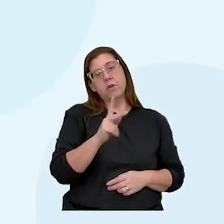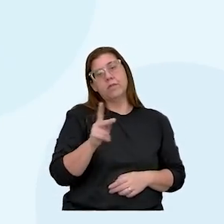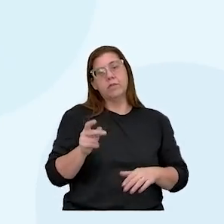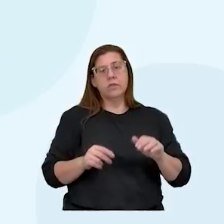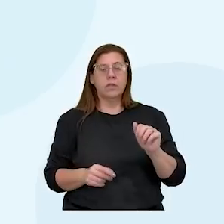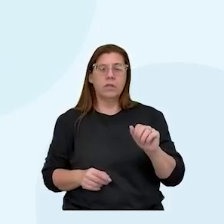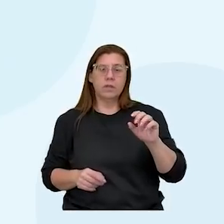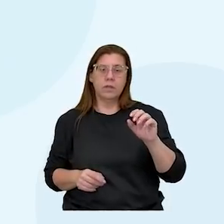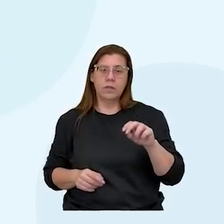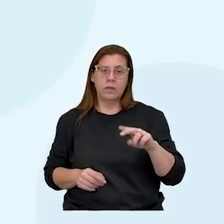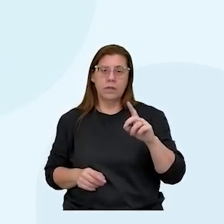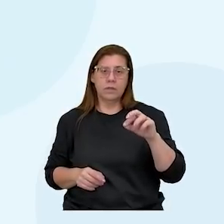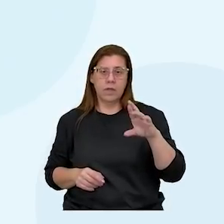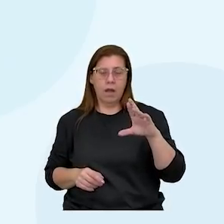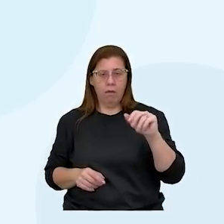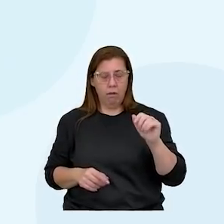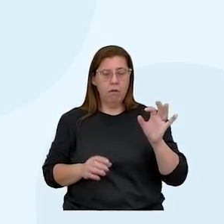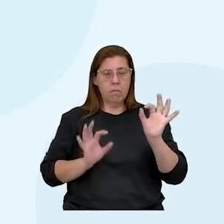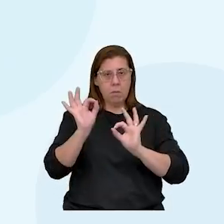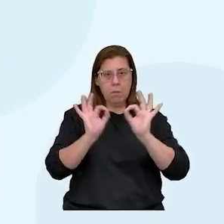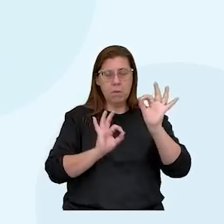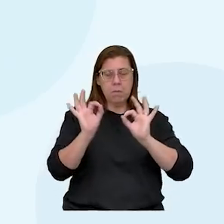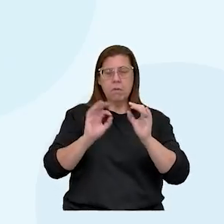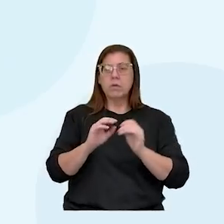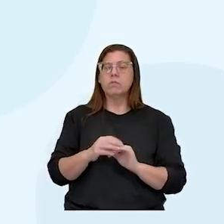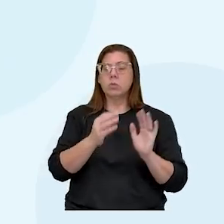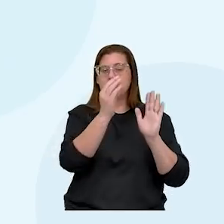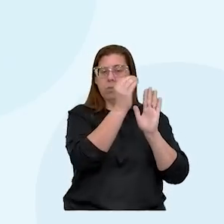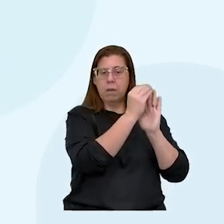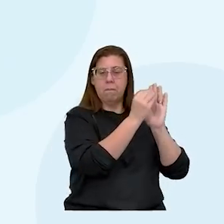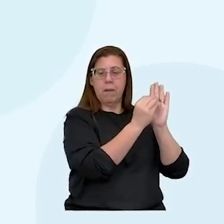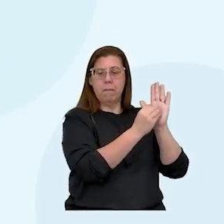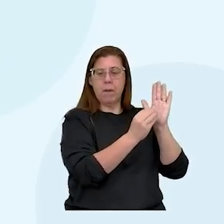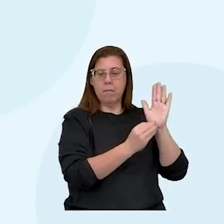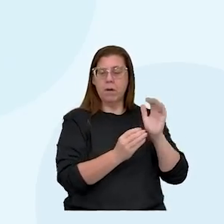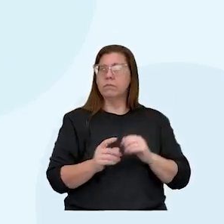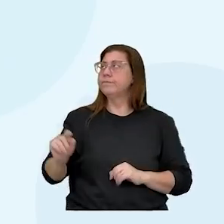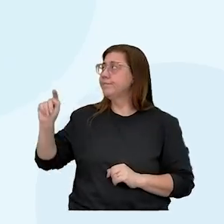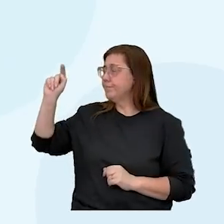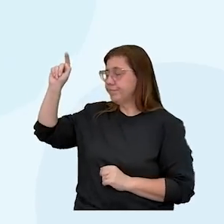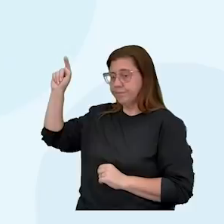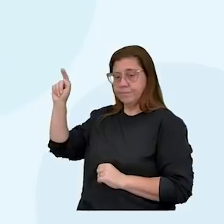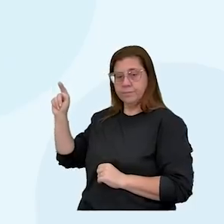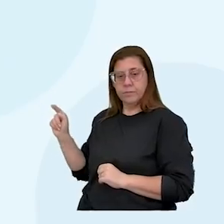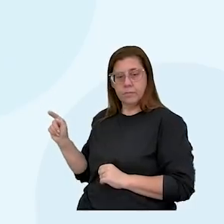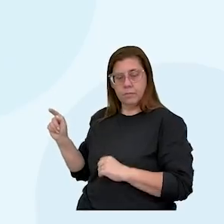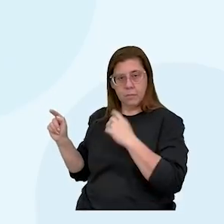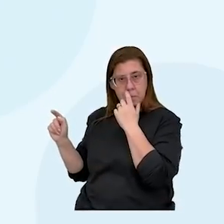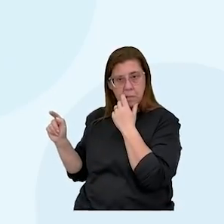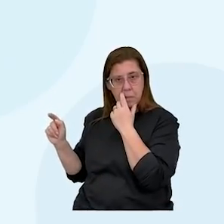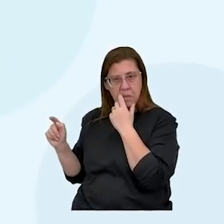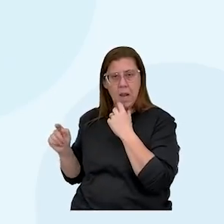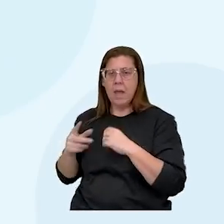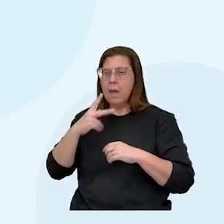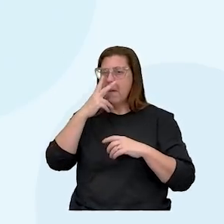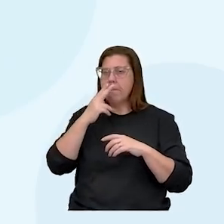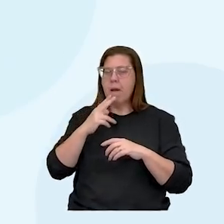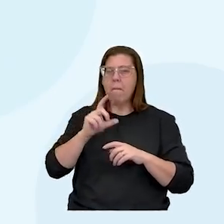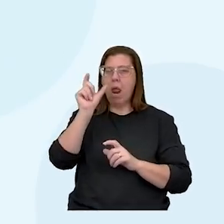discurso com base no outro, né? Sim. Seja para nos fazer entender, ou seja para que a gente